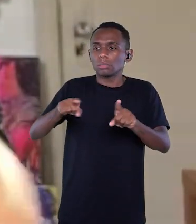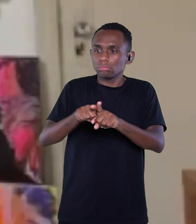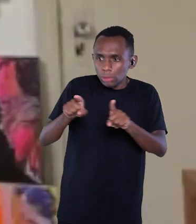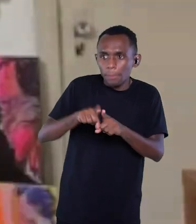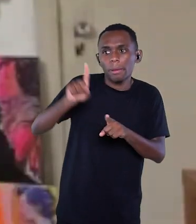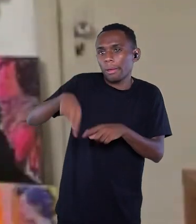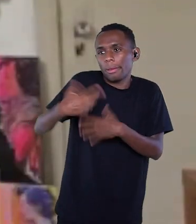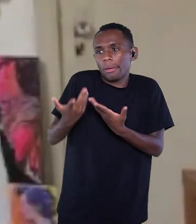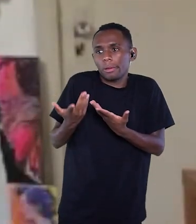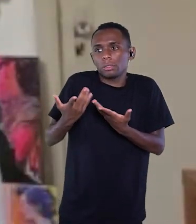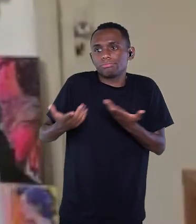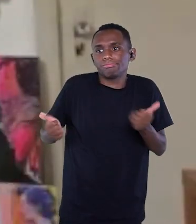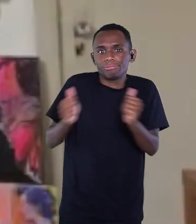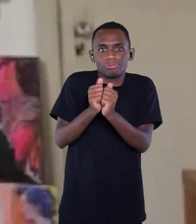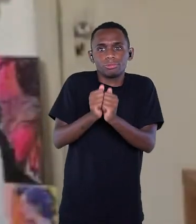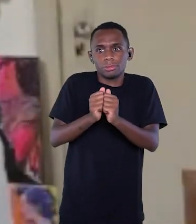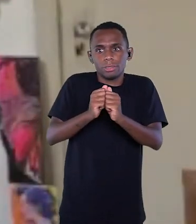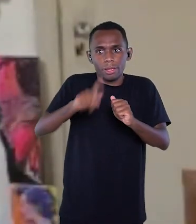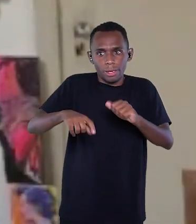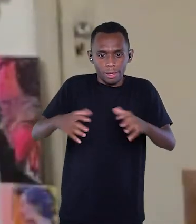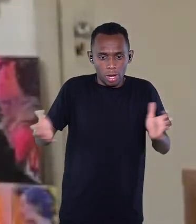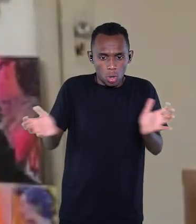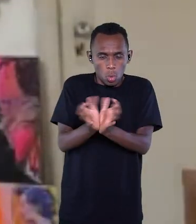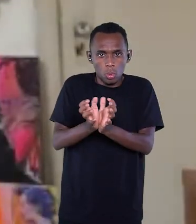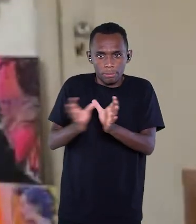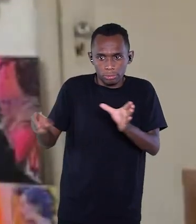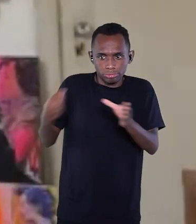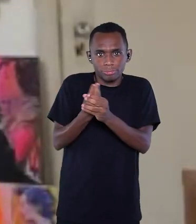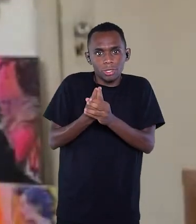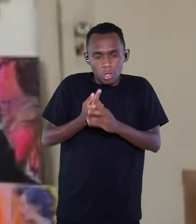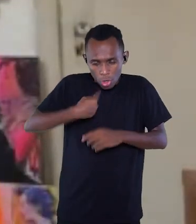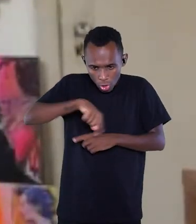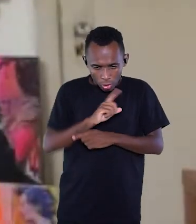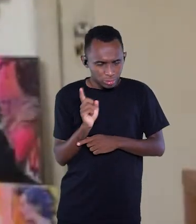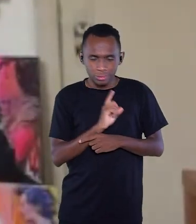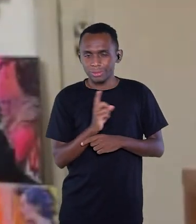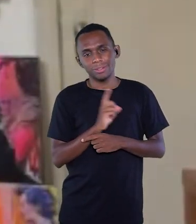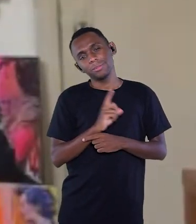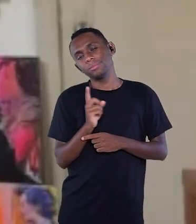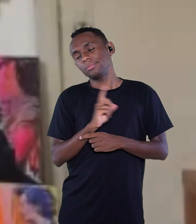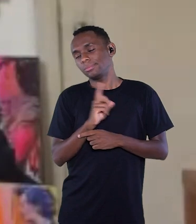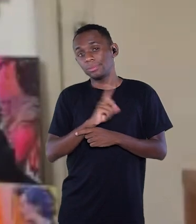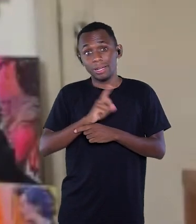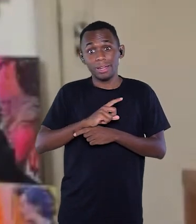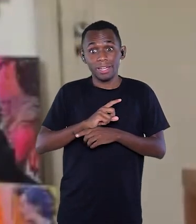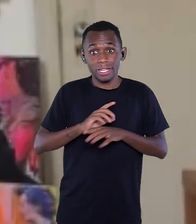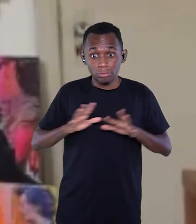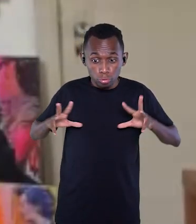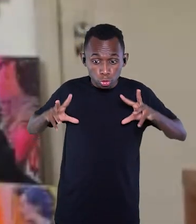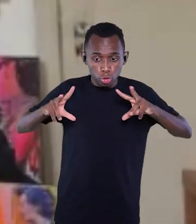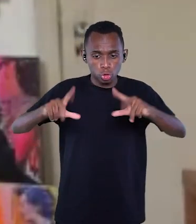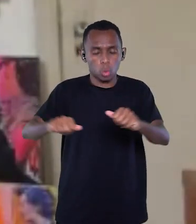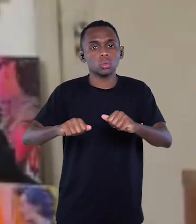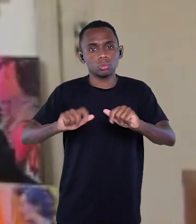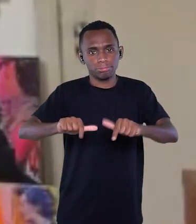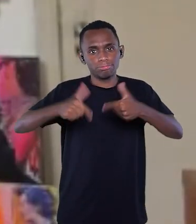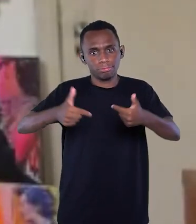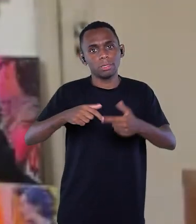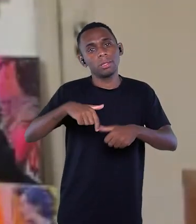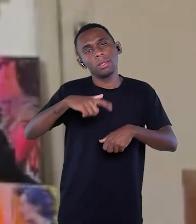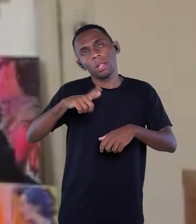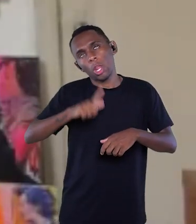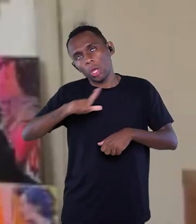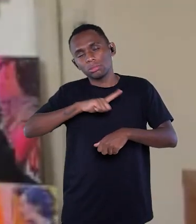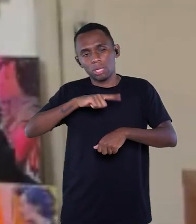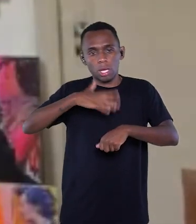um univos para se apartar, se juntar aqui no grupo da Luluzinha, sabe? Apesar de ser importante momentos